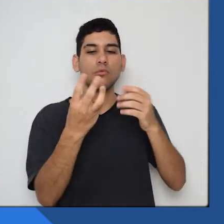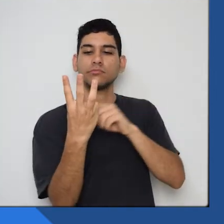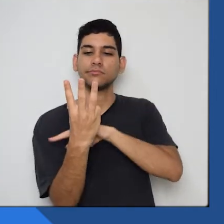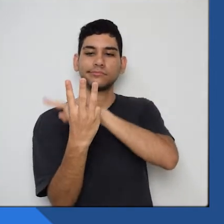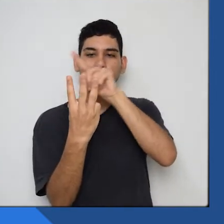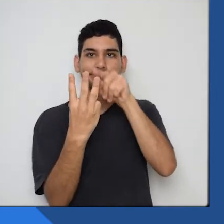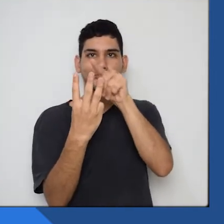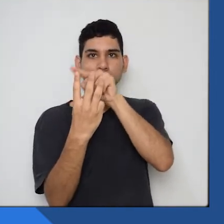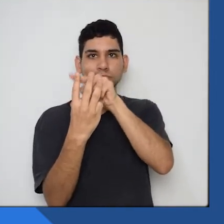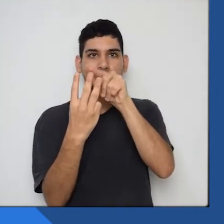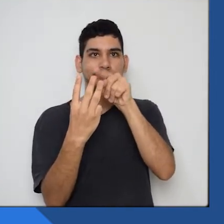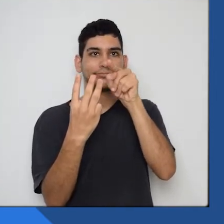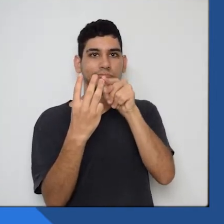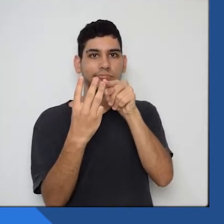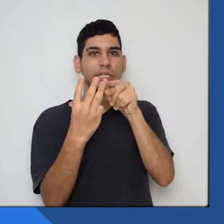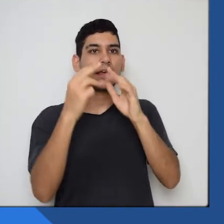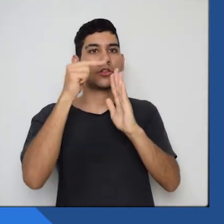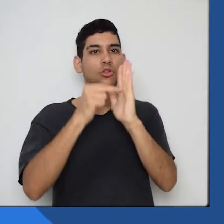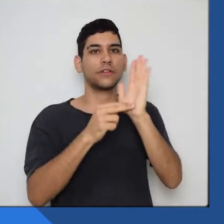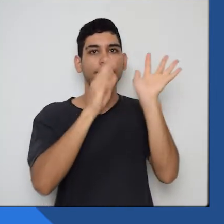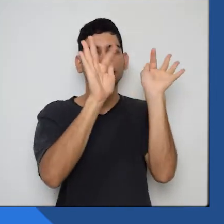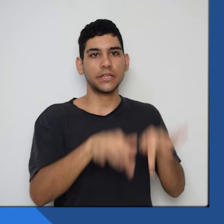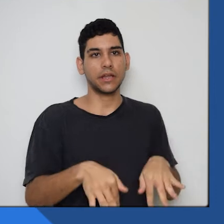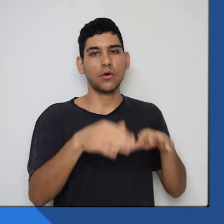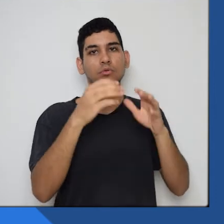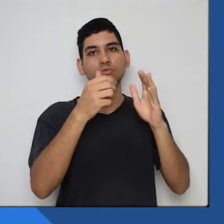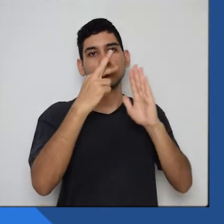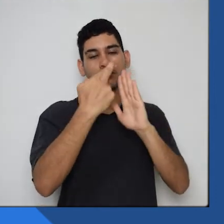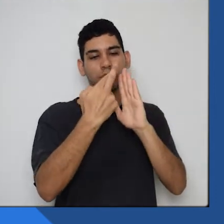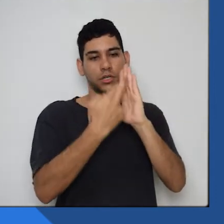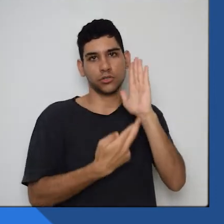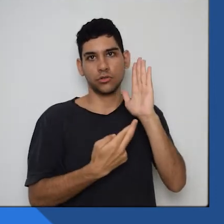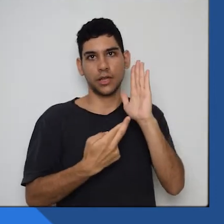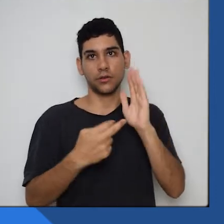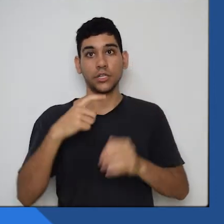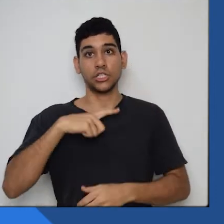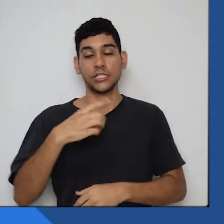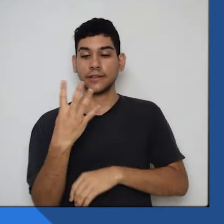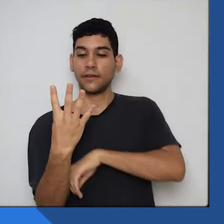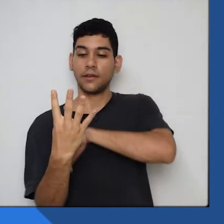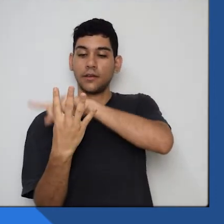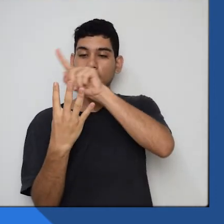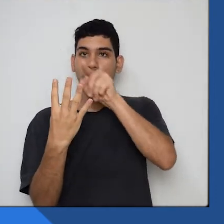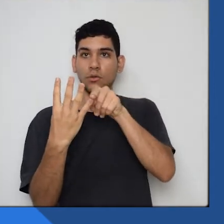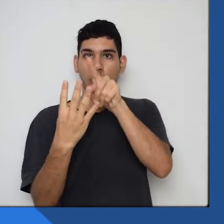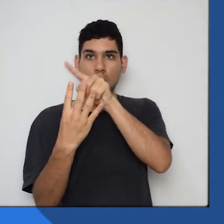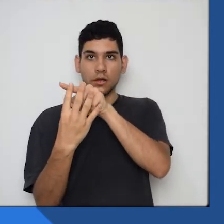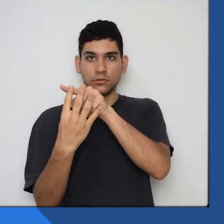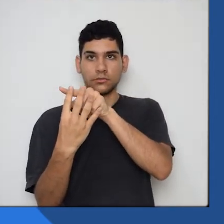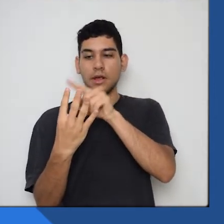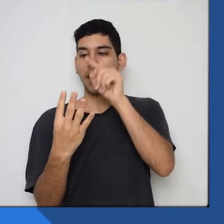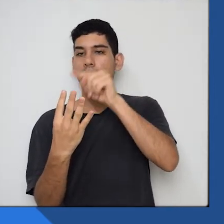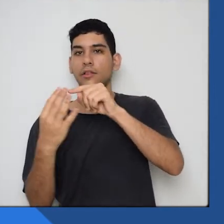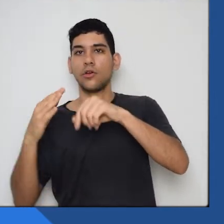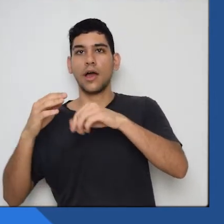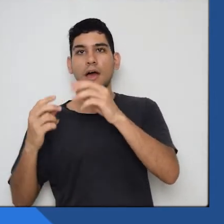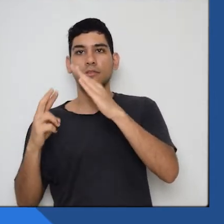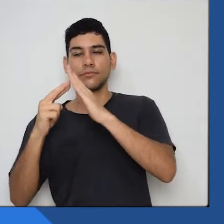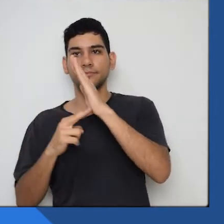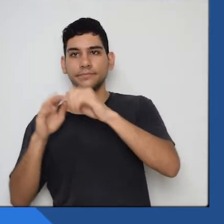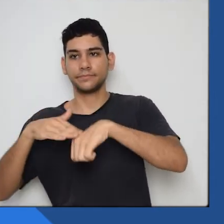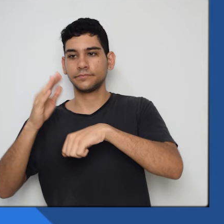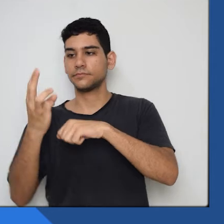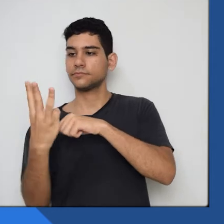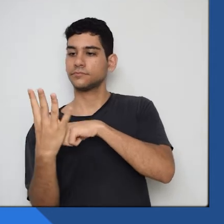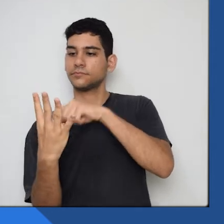tentativa você vai considerar como nota final nesse questionário? A gente tem 4 opções. A nota